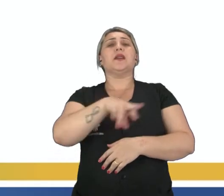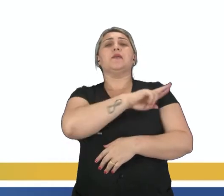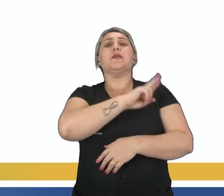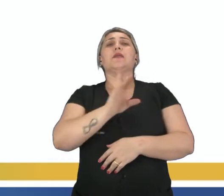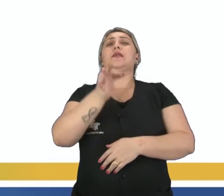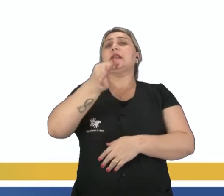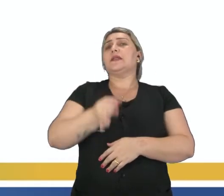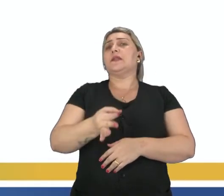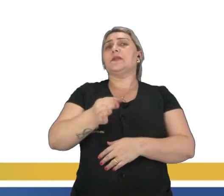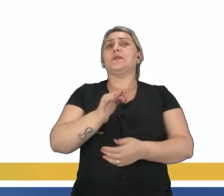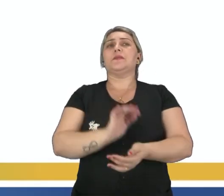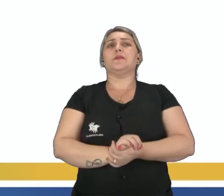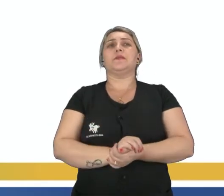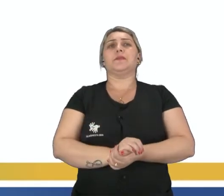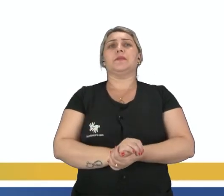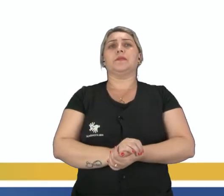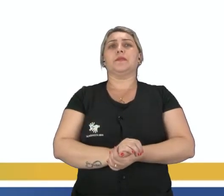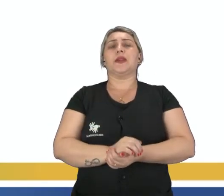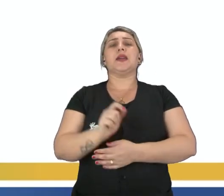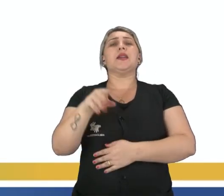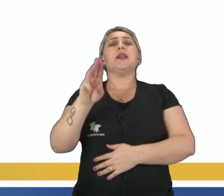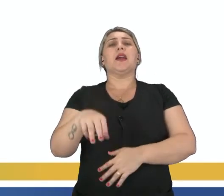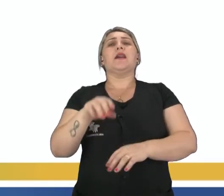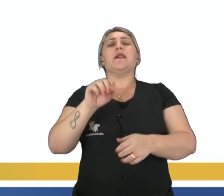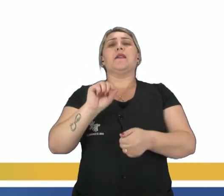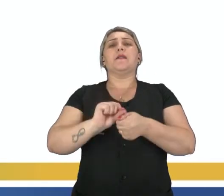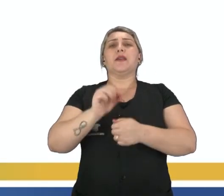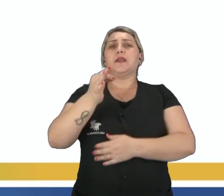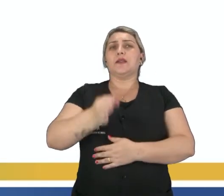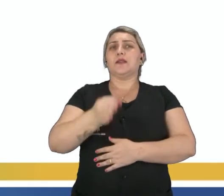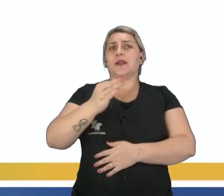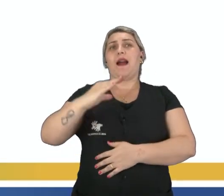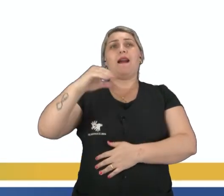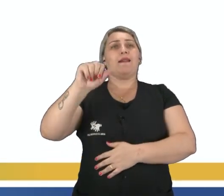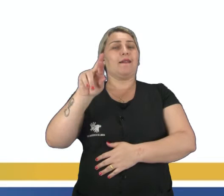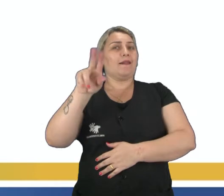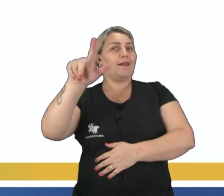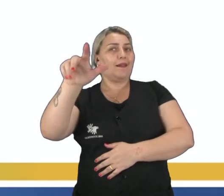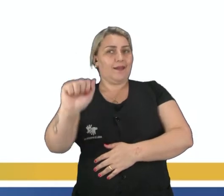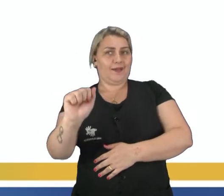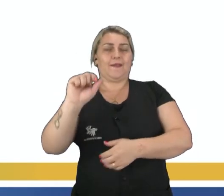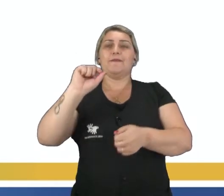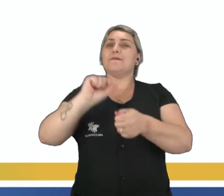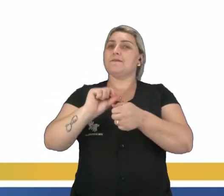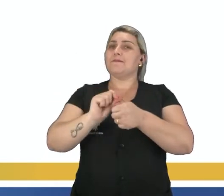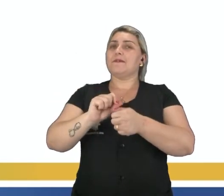representou corretamente? Quem será que representou? Carla, né? Carla